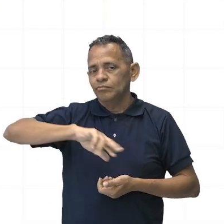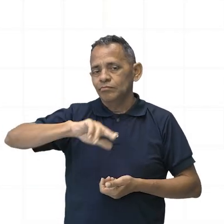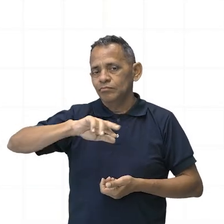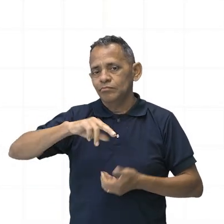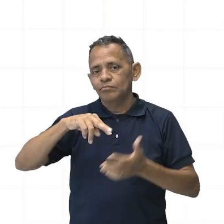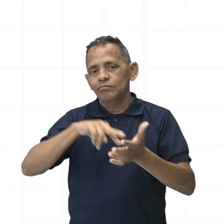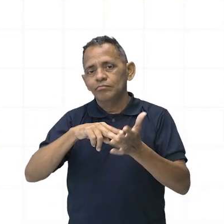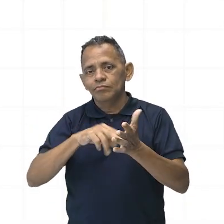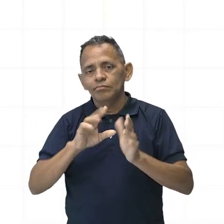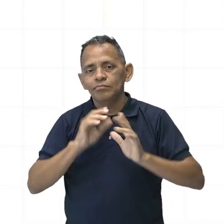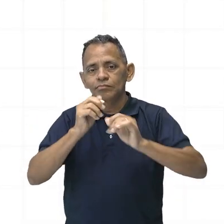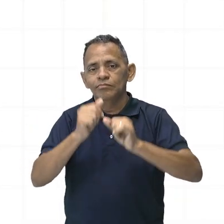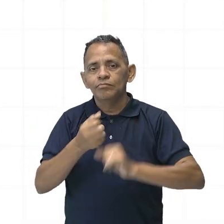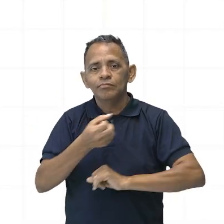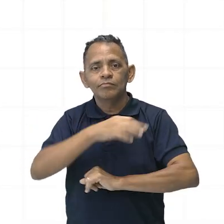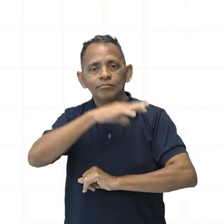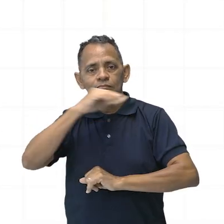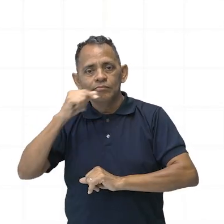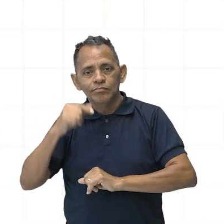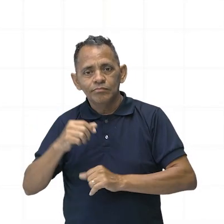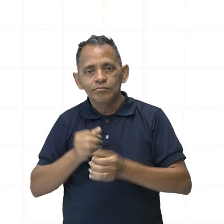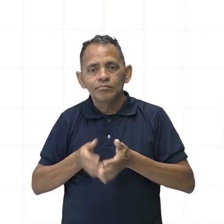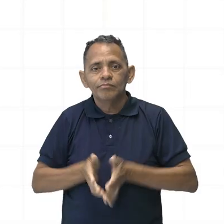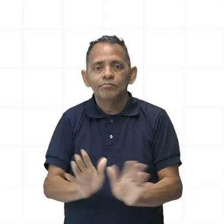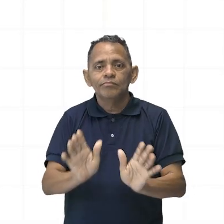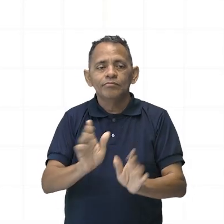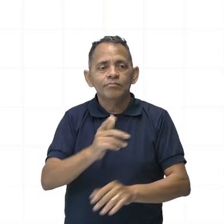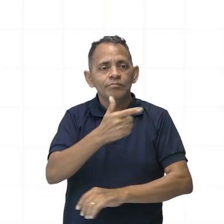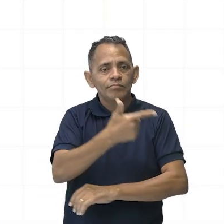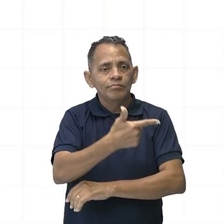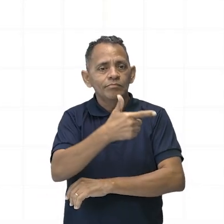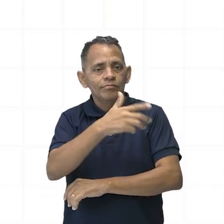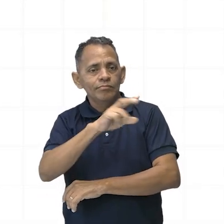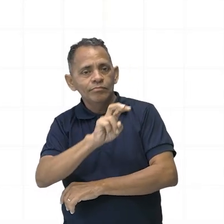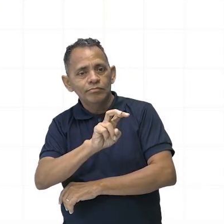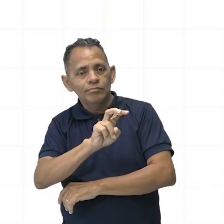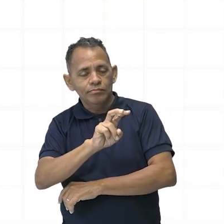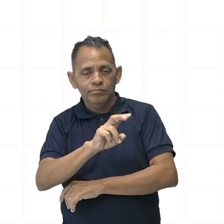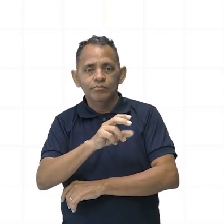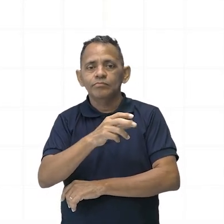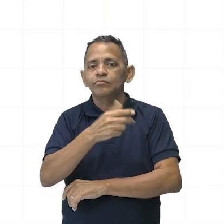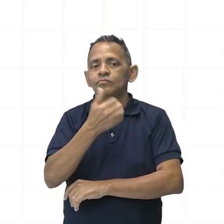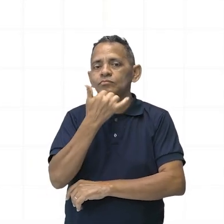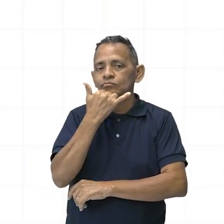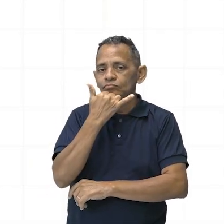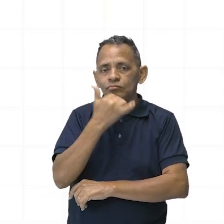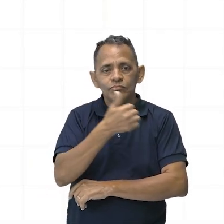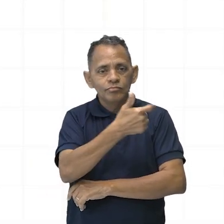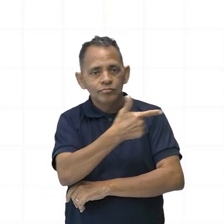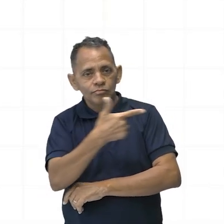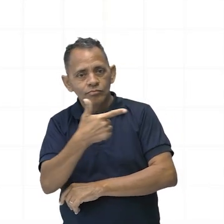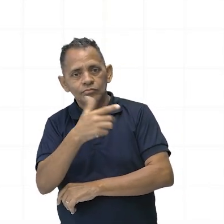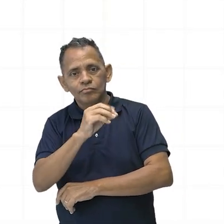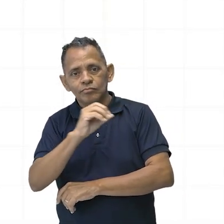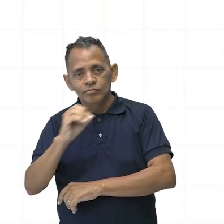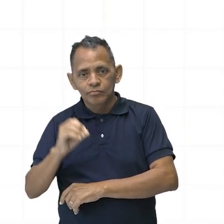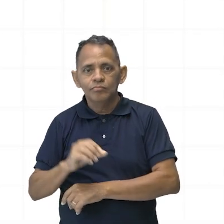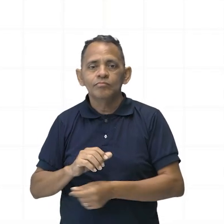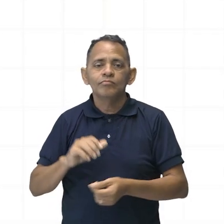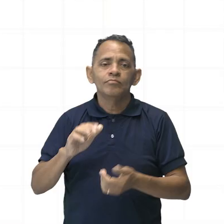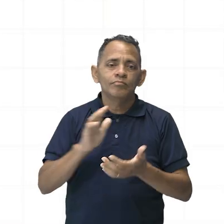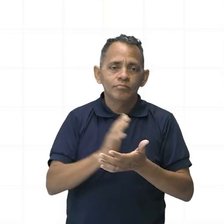de gramas. Não significa que, por exemplo, todas as crianças nasceram com 2,2 kg.